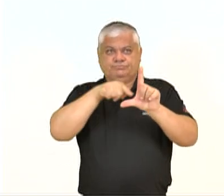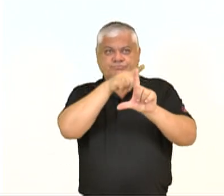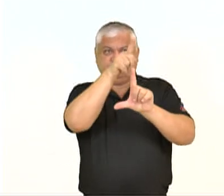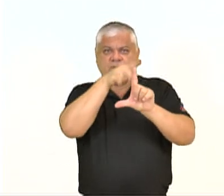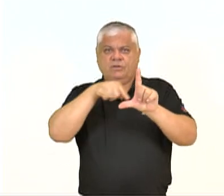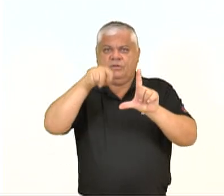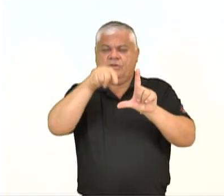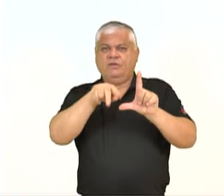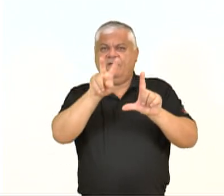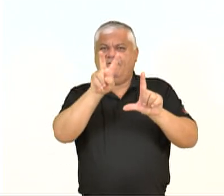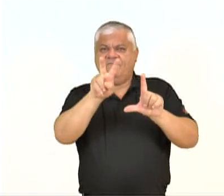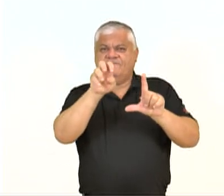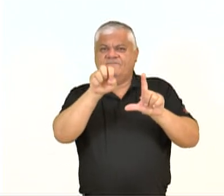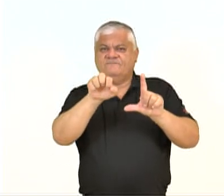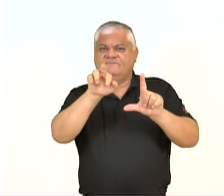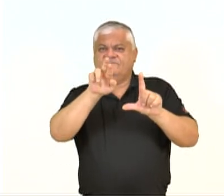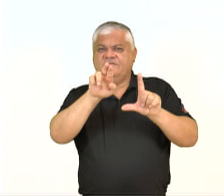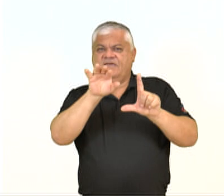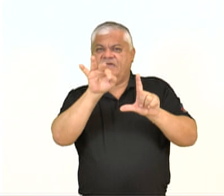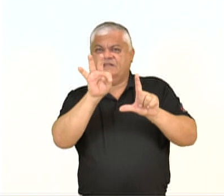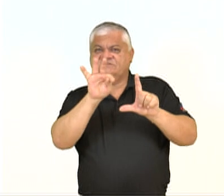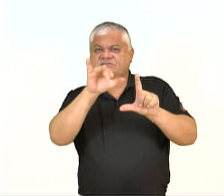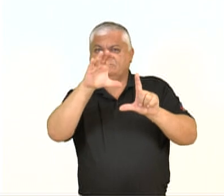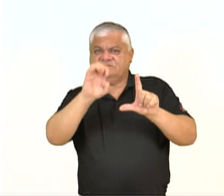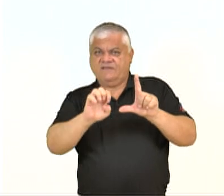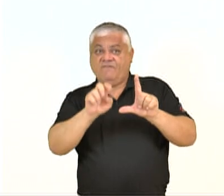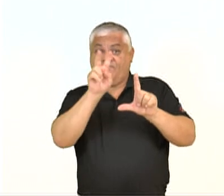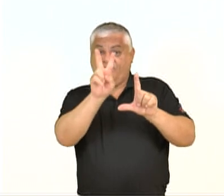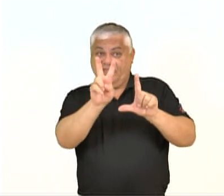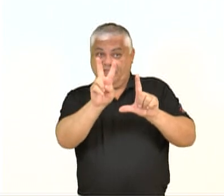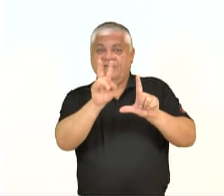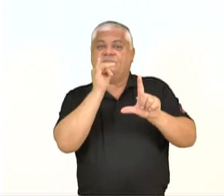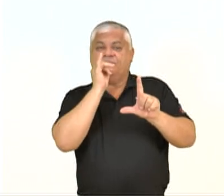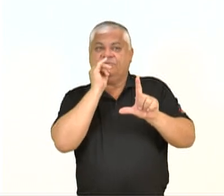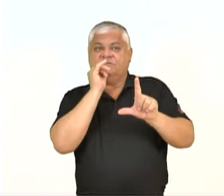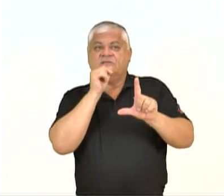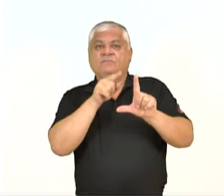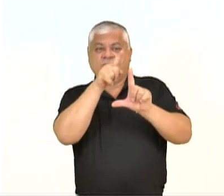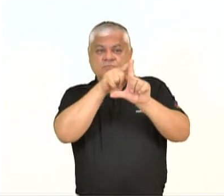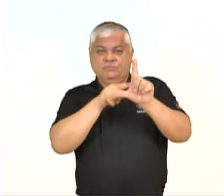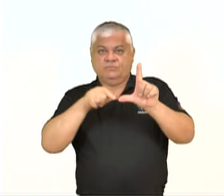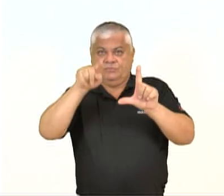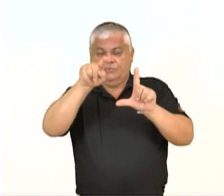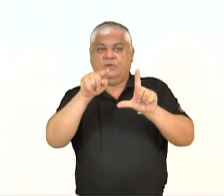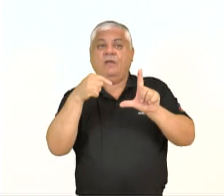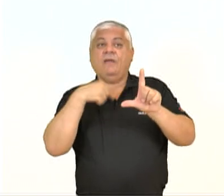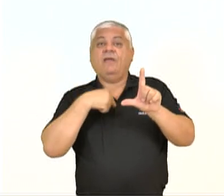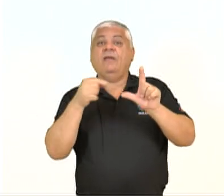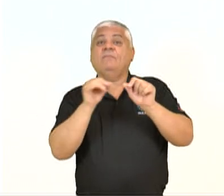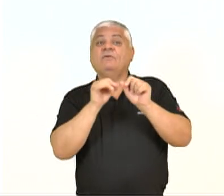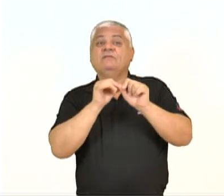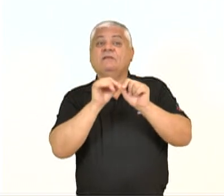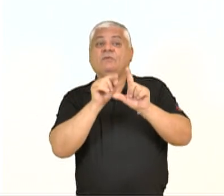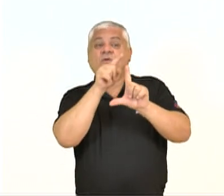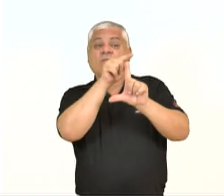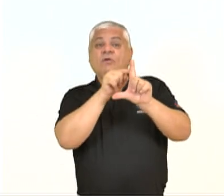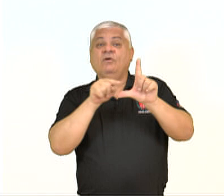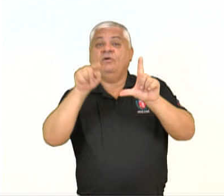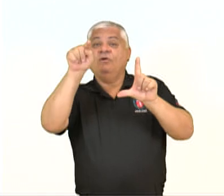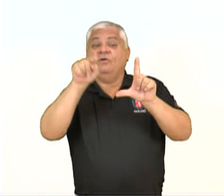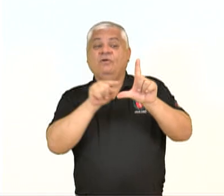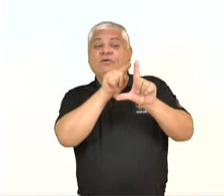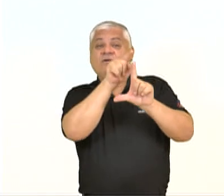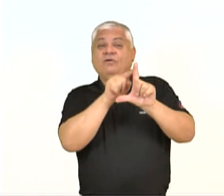que informações são importantes? O vértice V de uma parábola é representado pelo ponto de interseção do